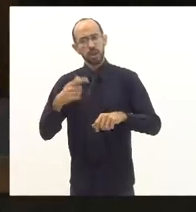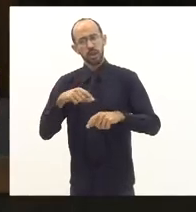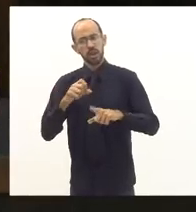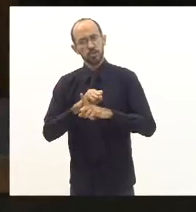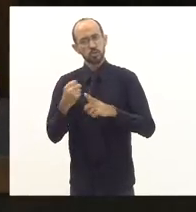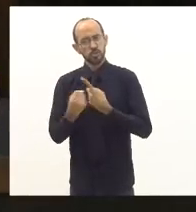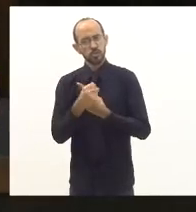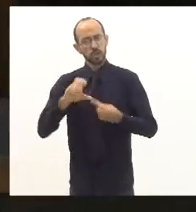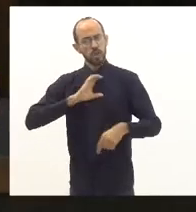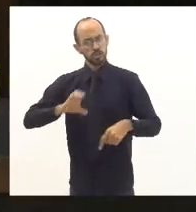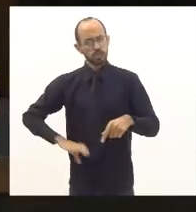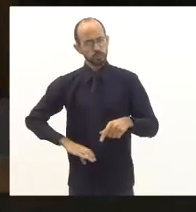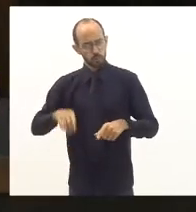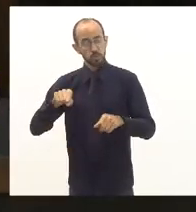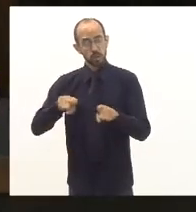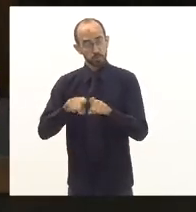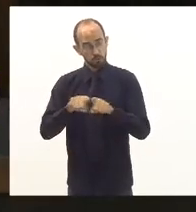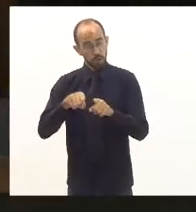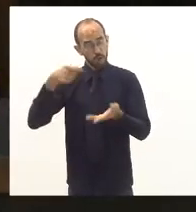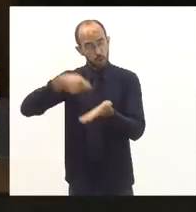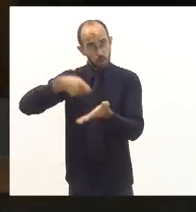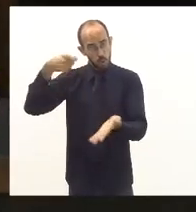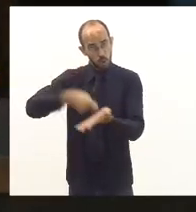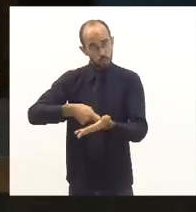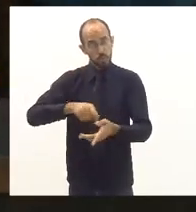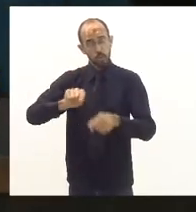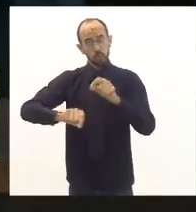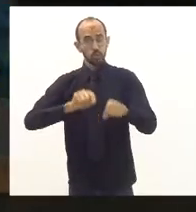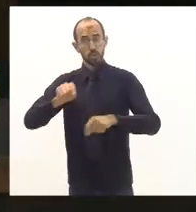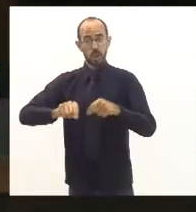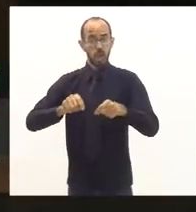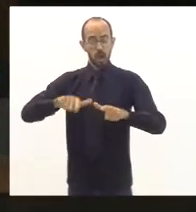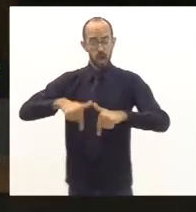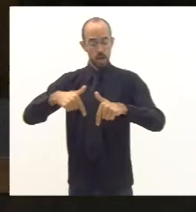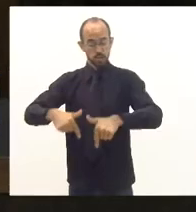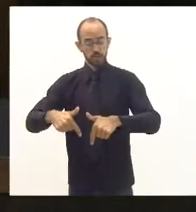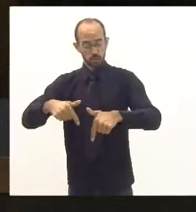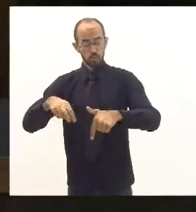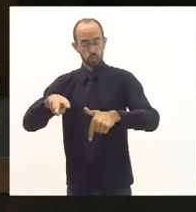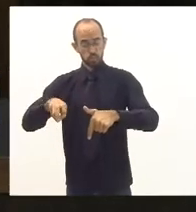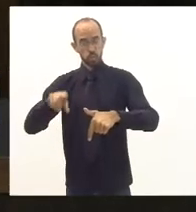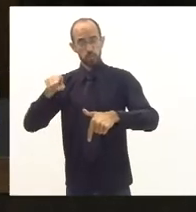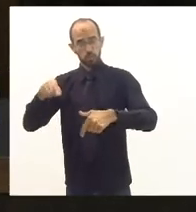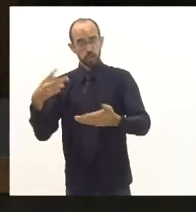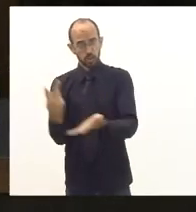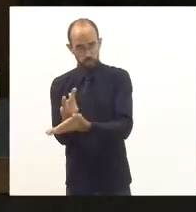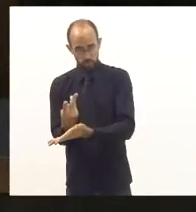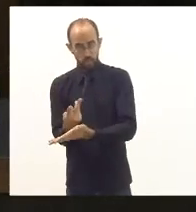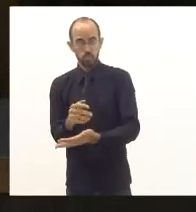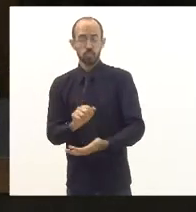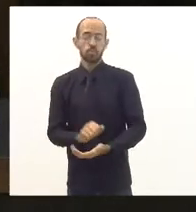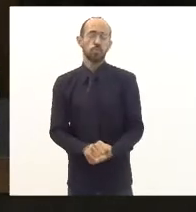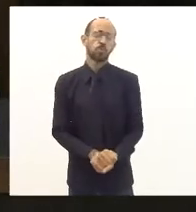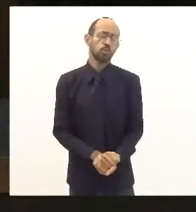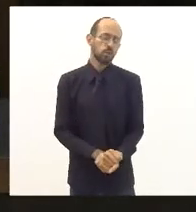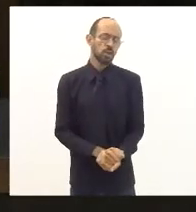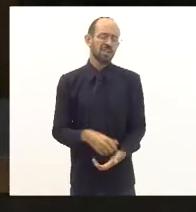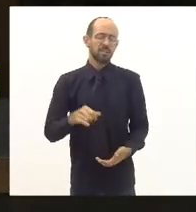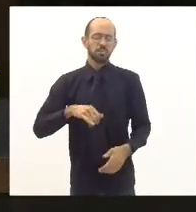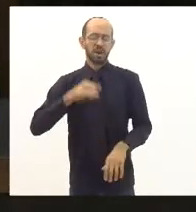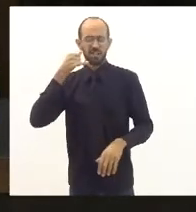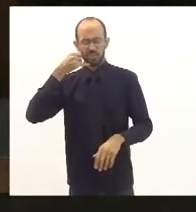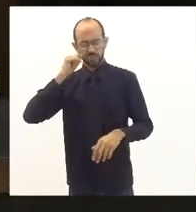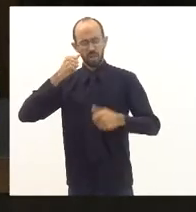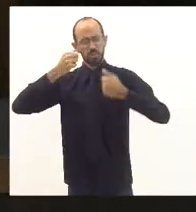sociedade civil possa cobrar a efetiva ação em relação a isso. Para não me delongar